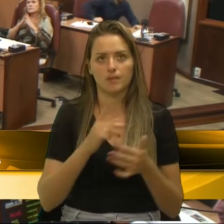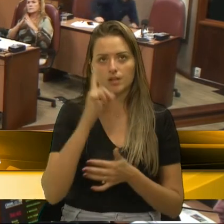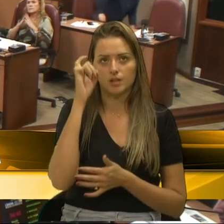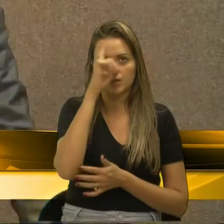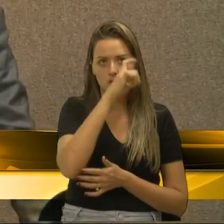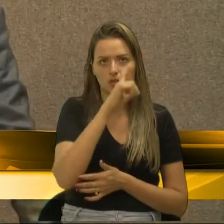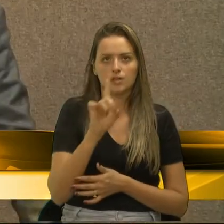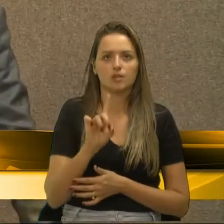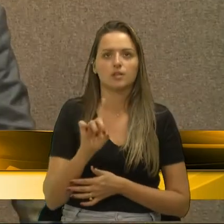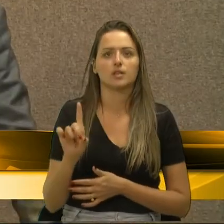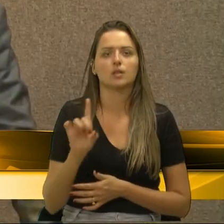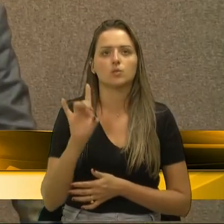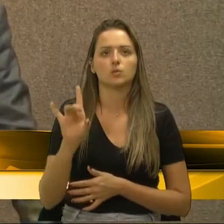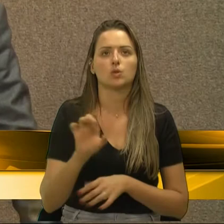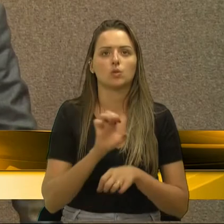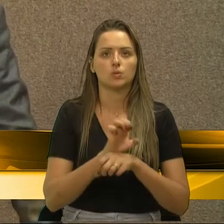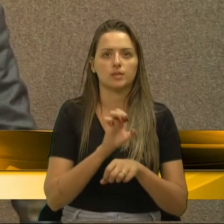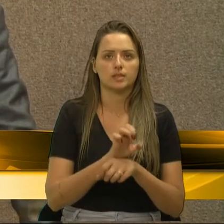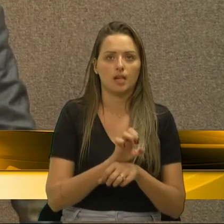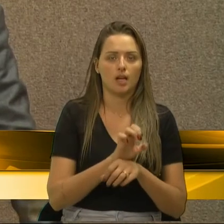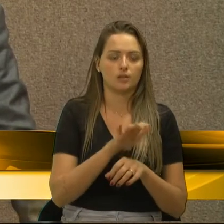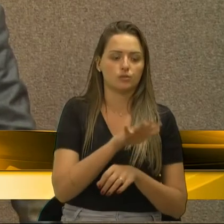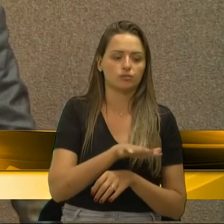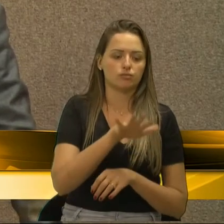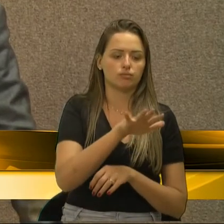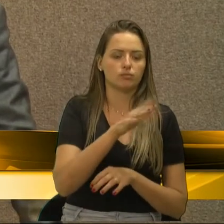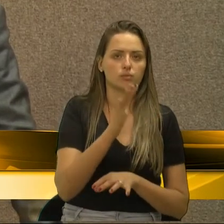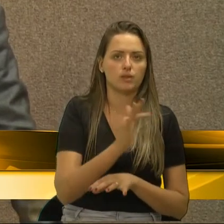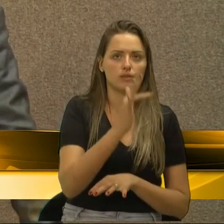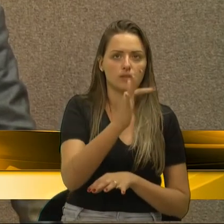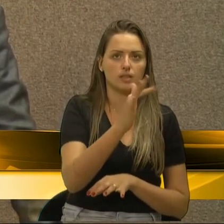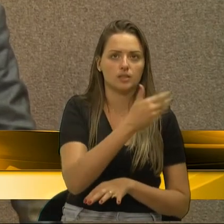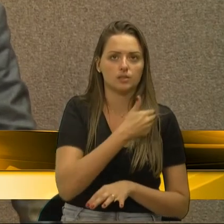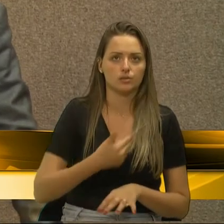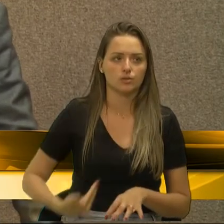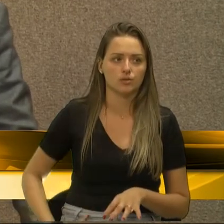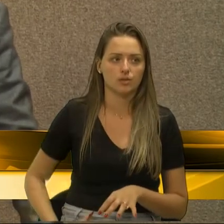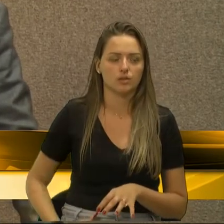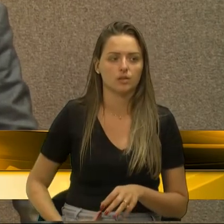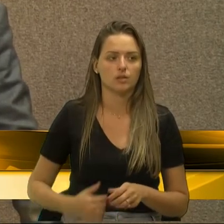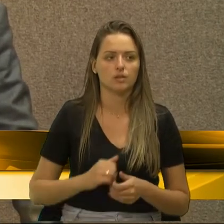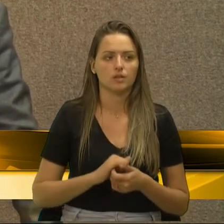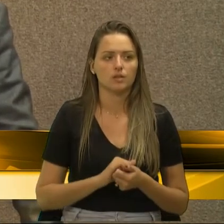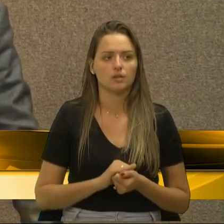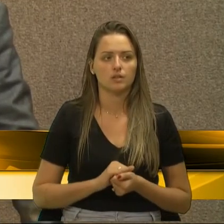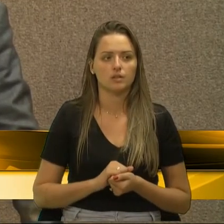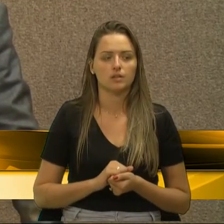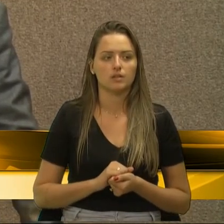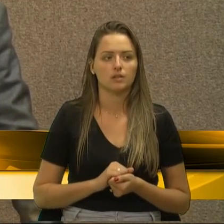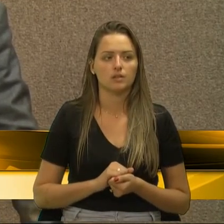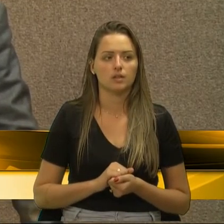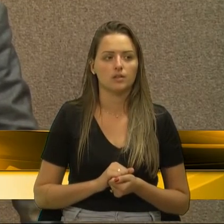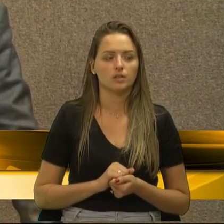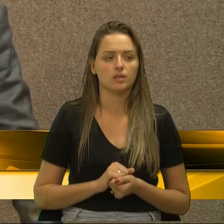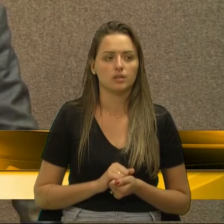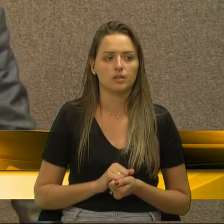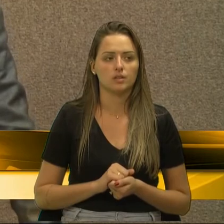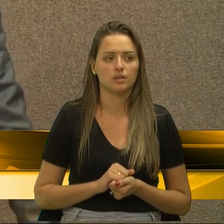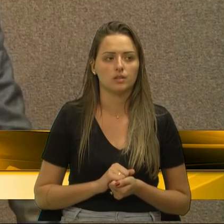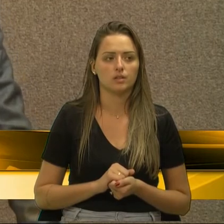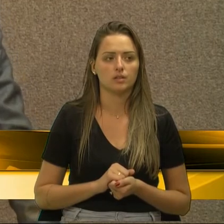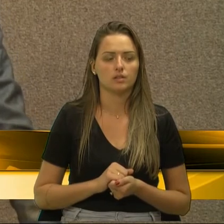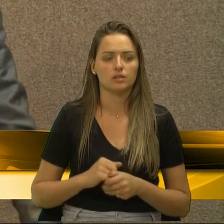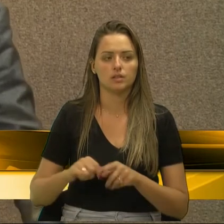apenas do Estado, da União, mas também do município a respeito de subsídios, de recursos, de